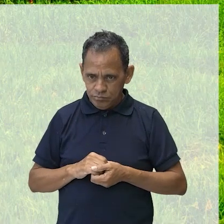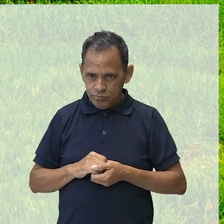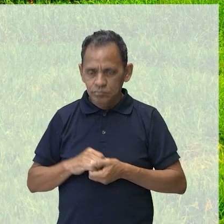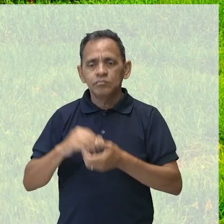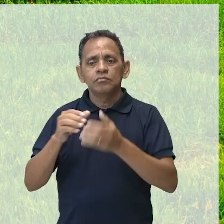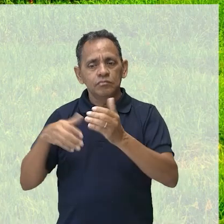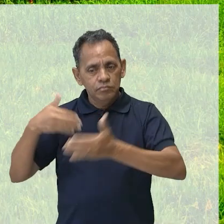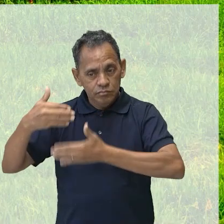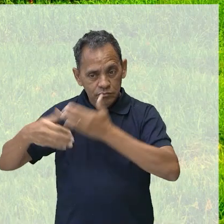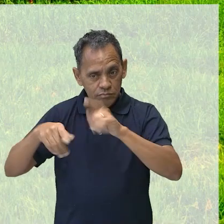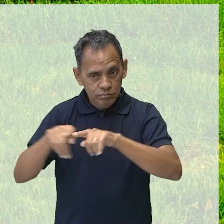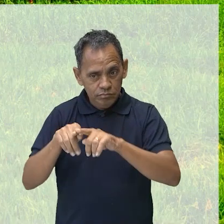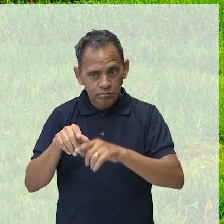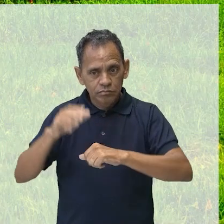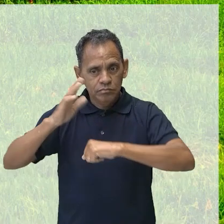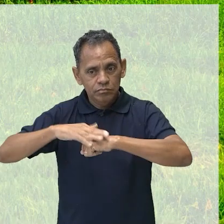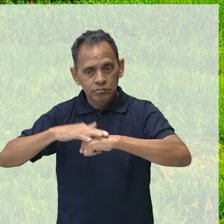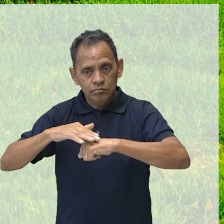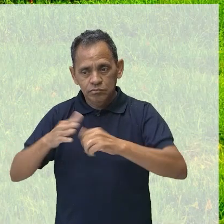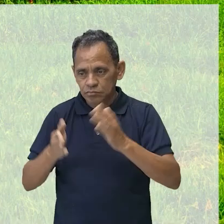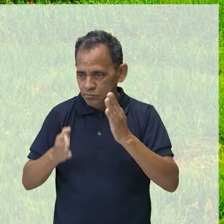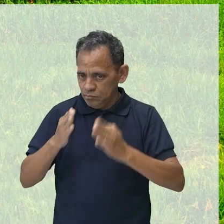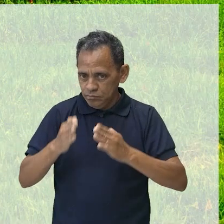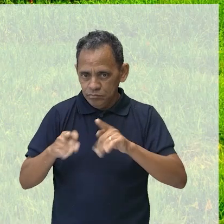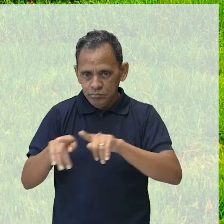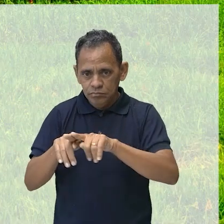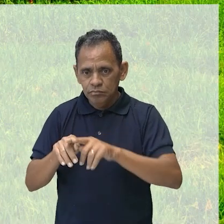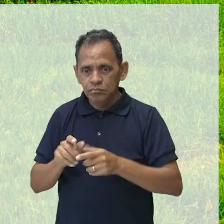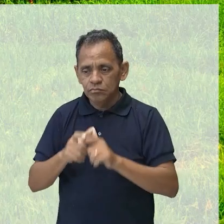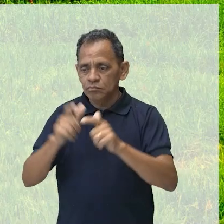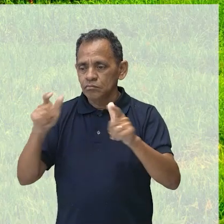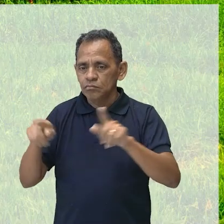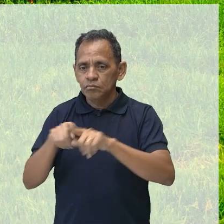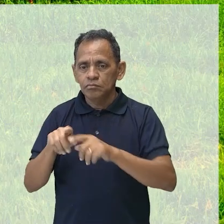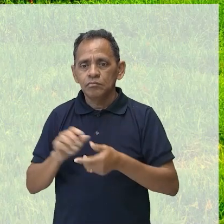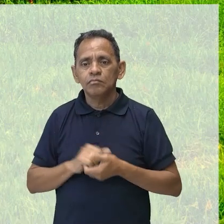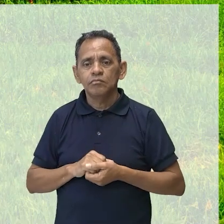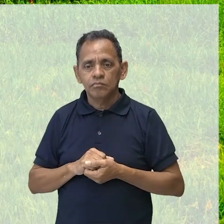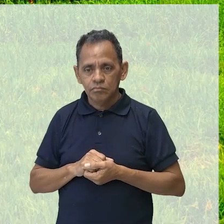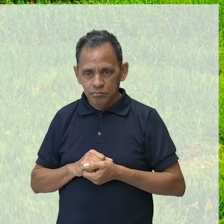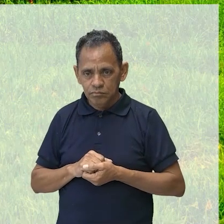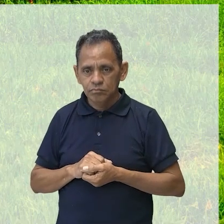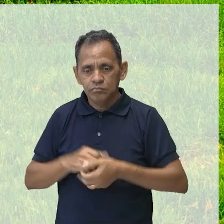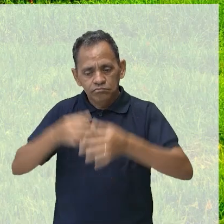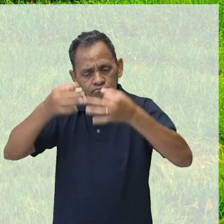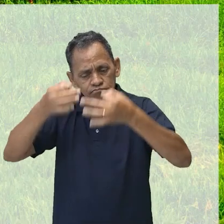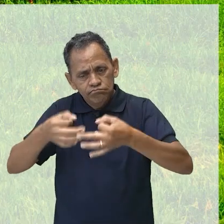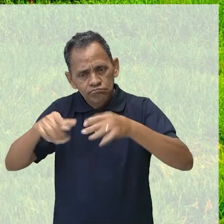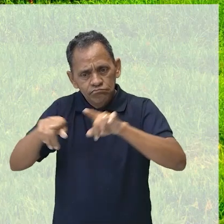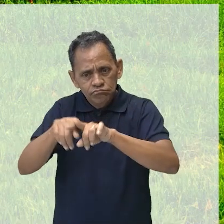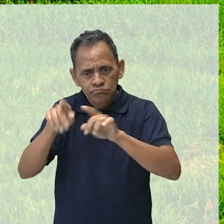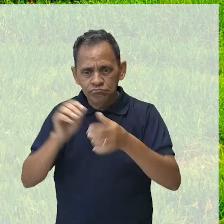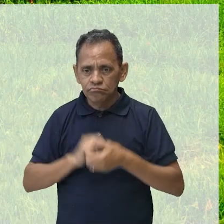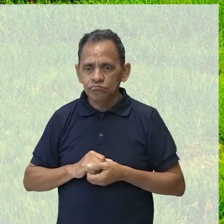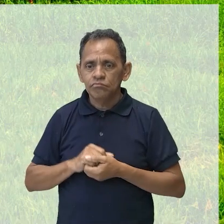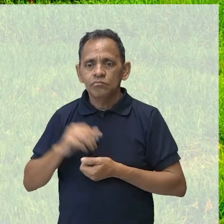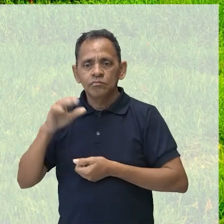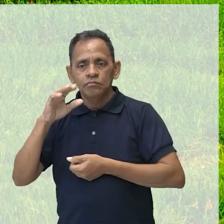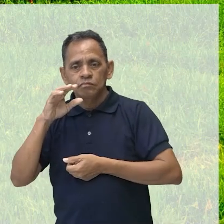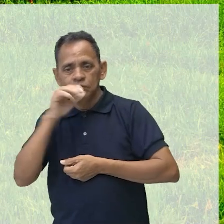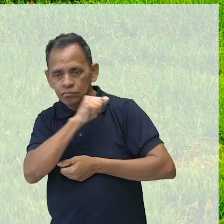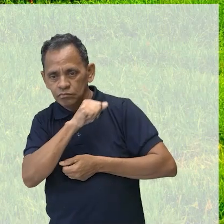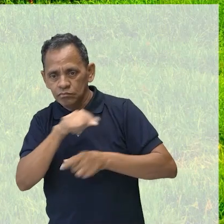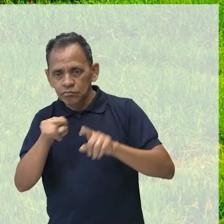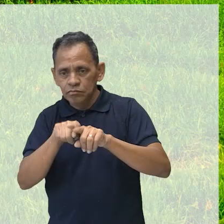processo de robótica. Isso aumentou o quê? A eficiência, a precisão e a velocidade na